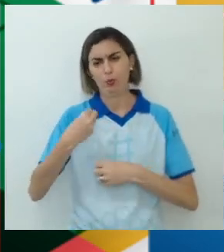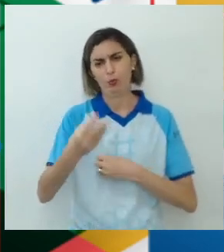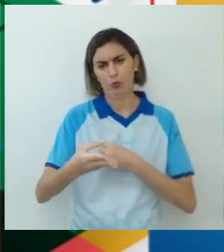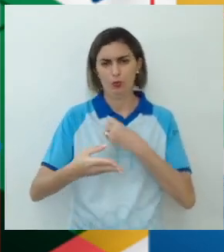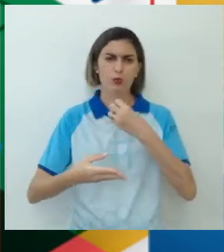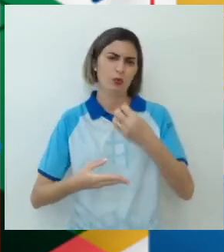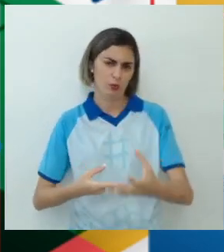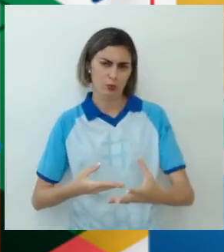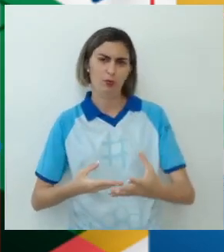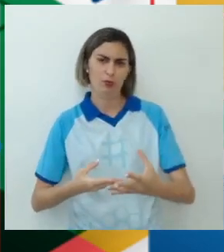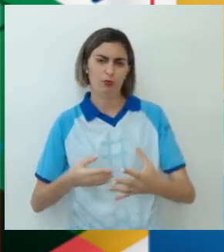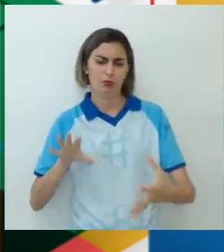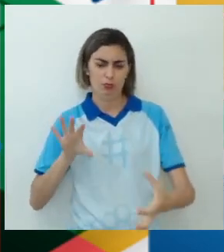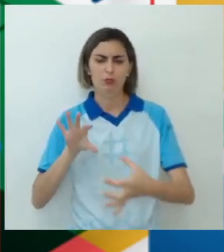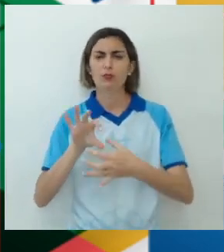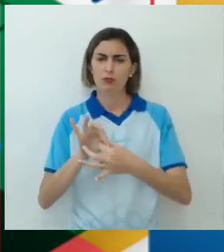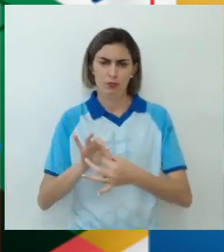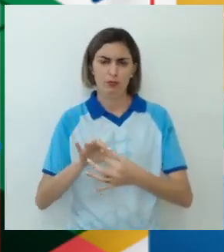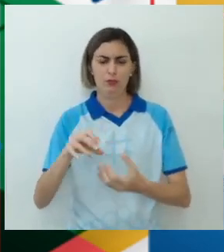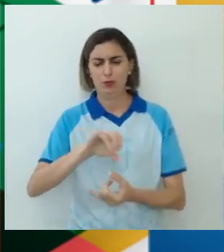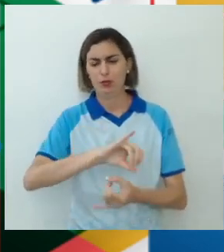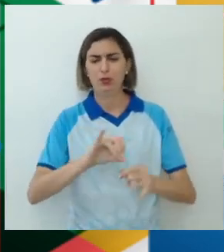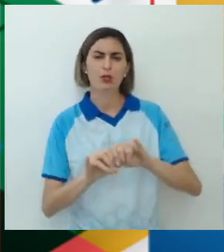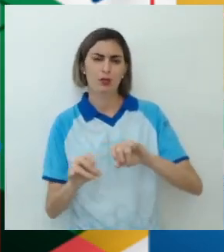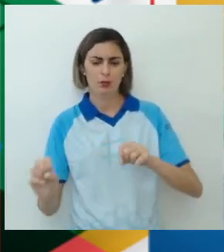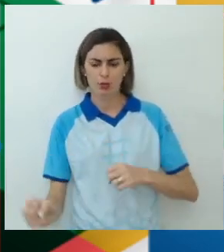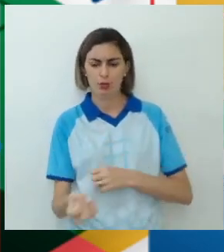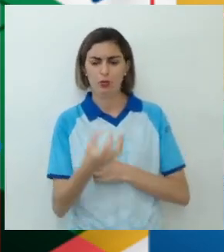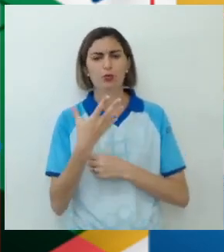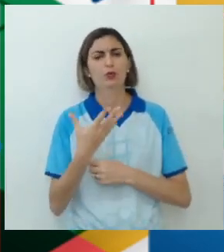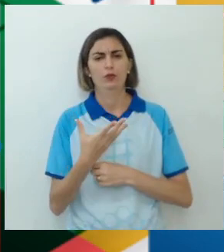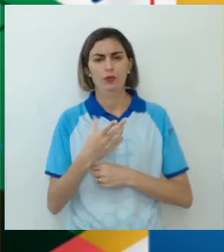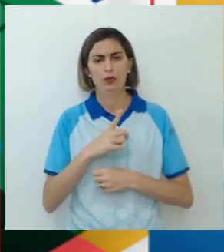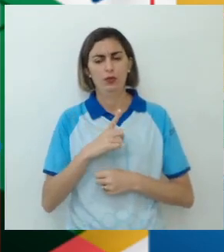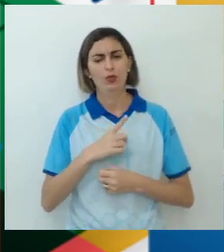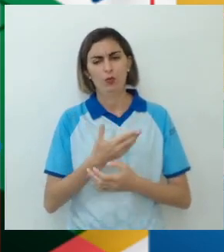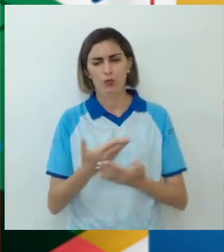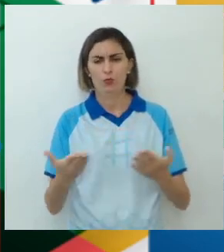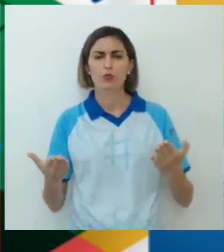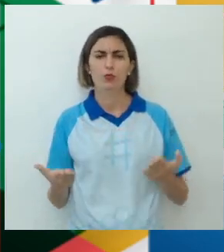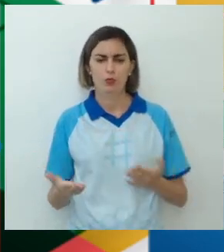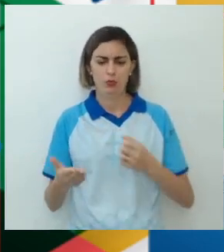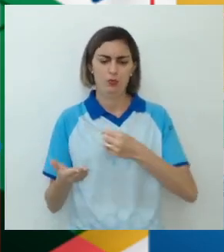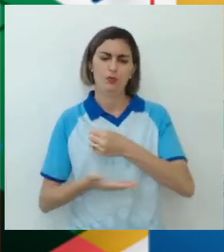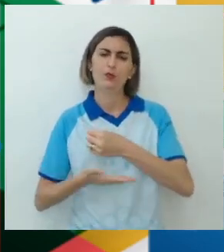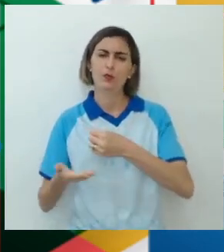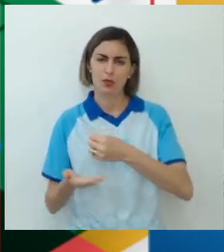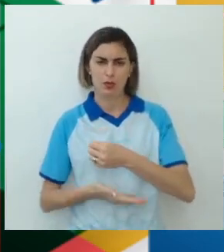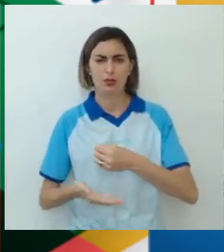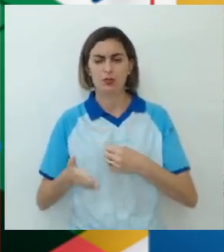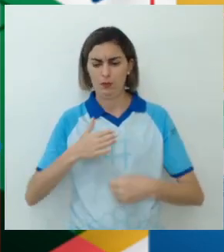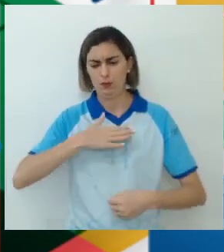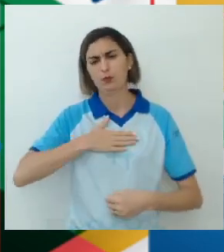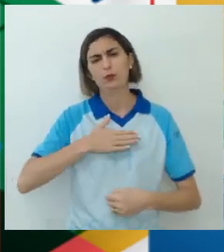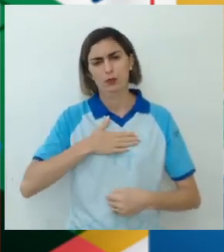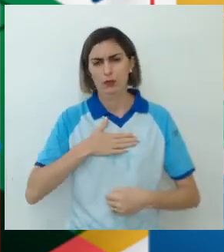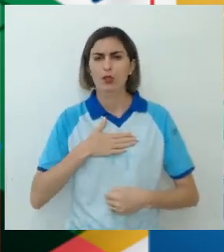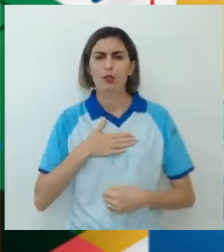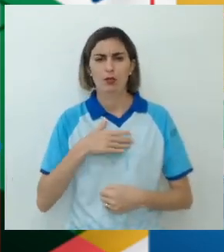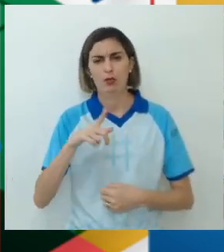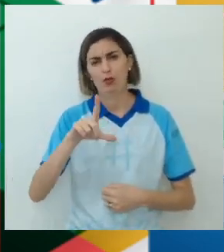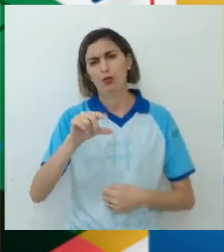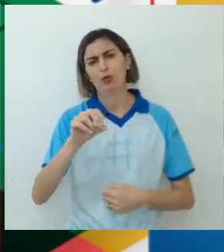para estabelecer uma ligação química nova, eu já considero isso como uma base minha, uma base de